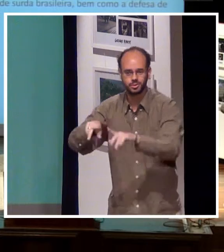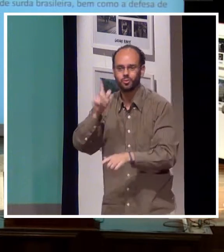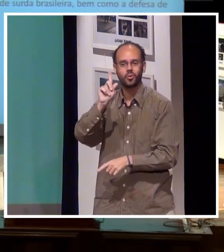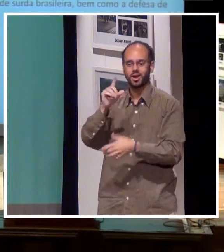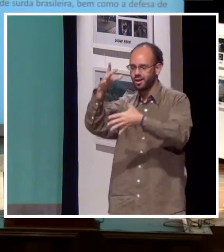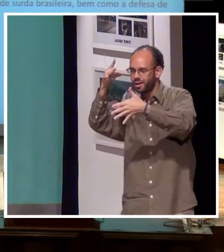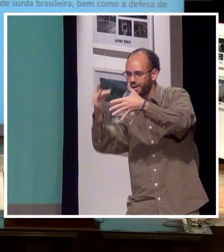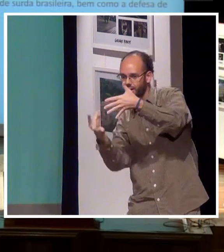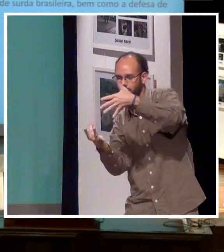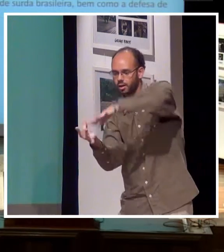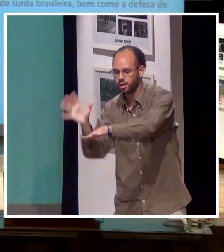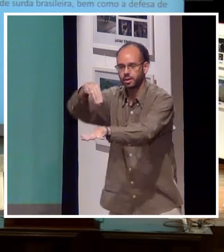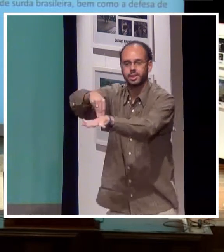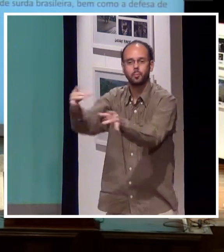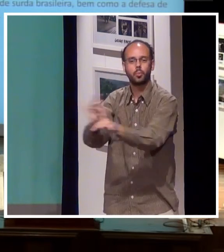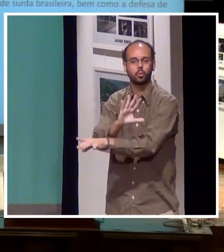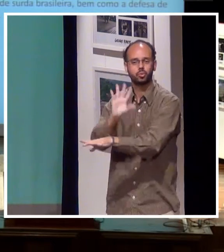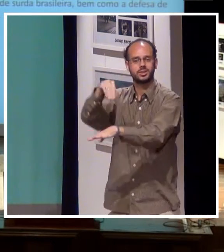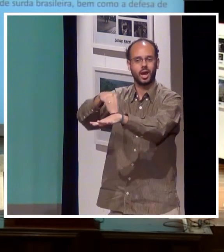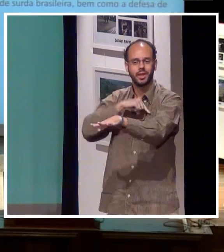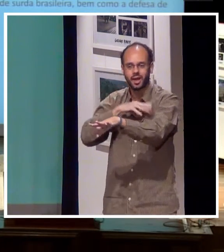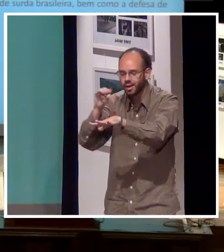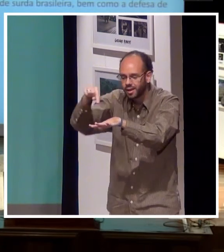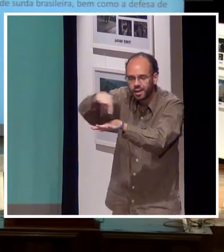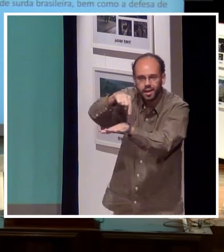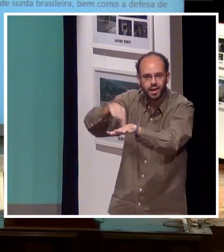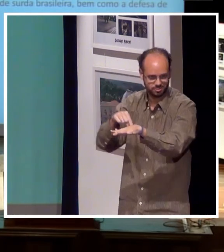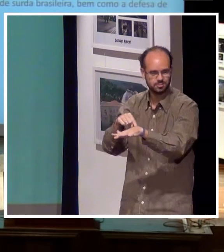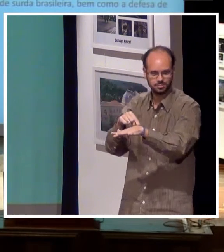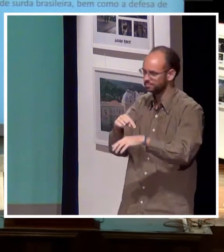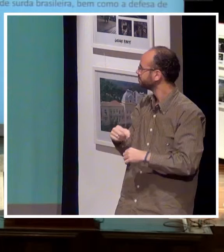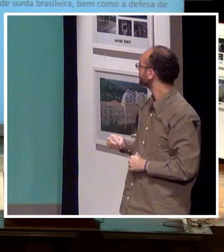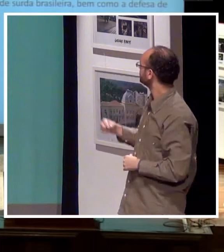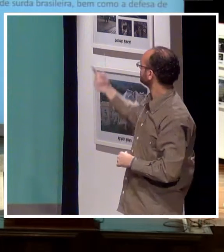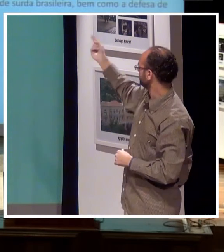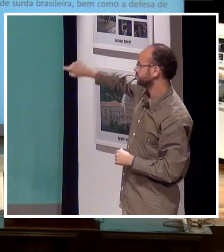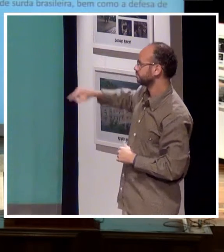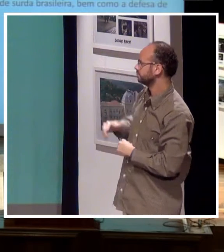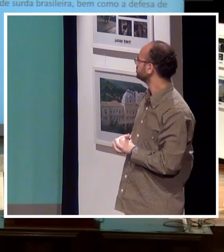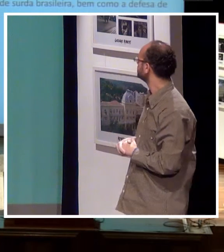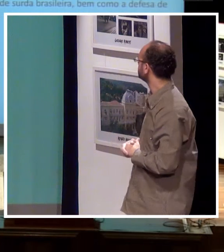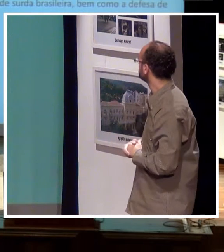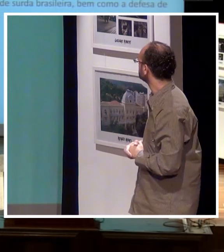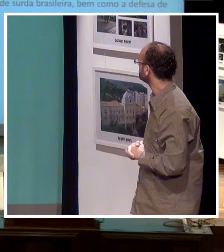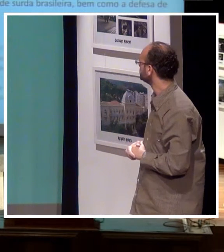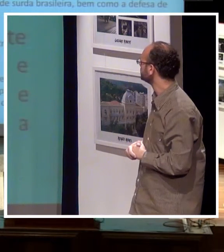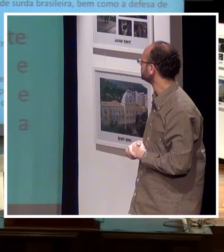essas ramificações, né, que estão detalhadas e que dão base, dão suporte.